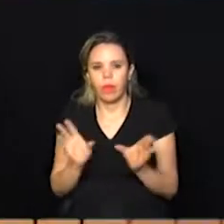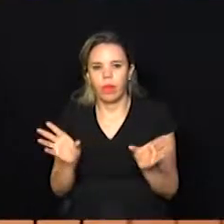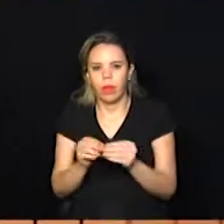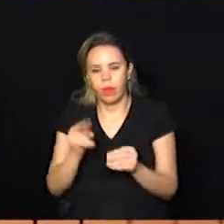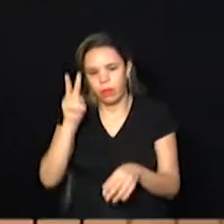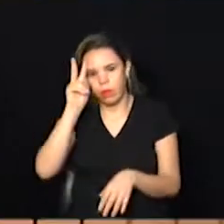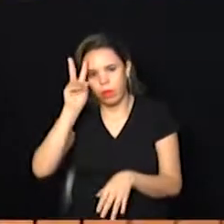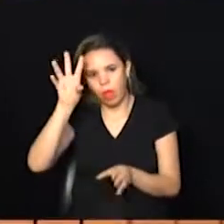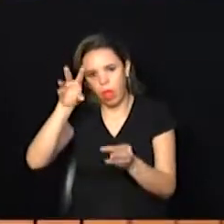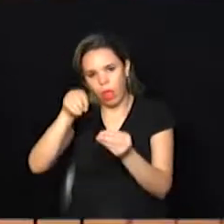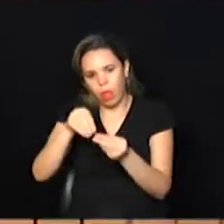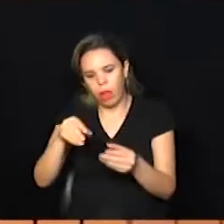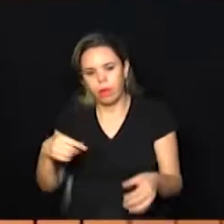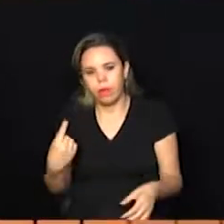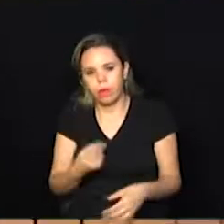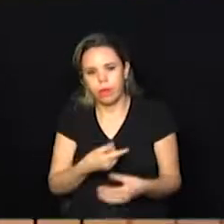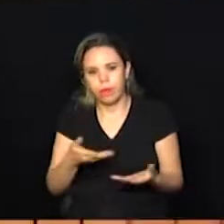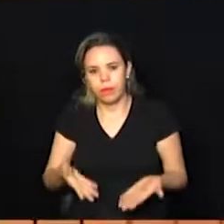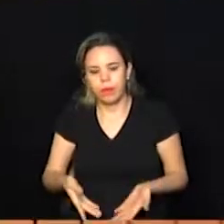histórico, né,